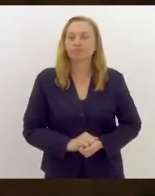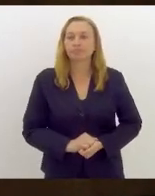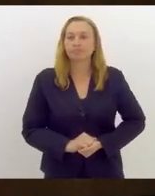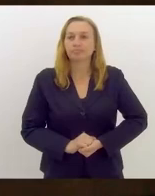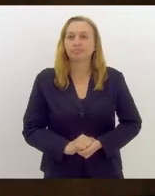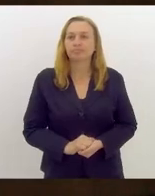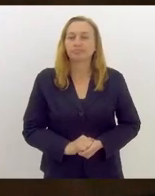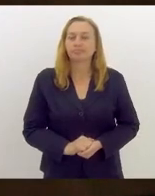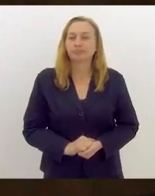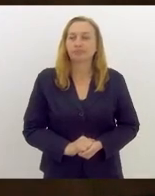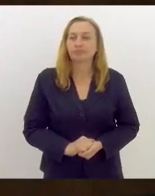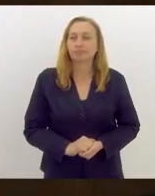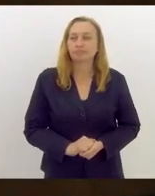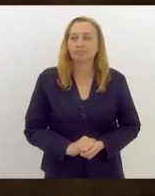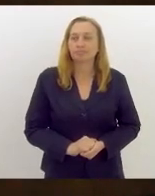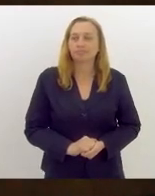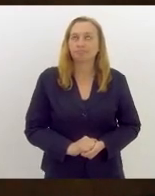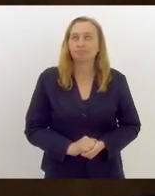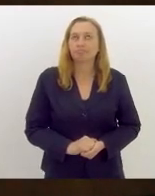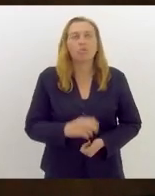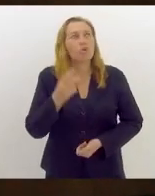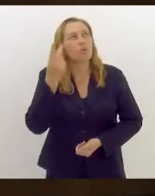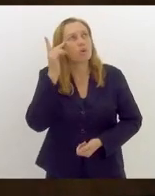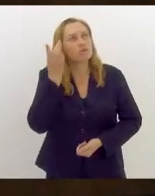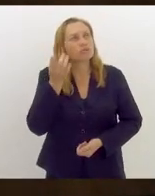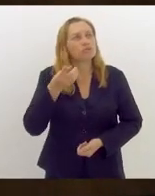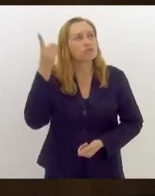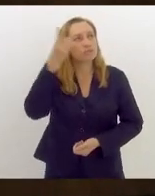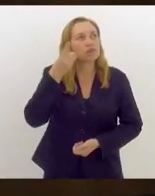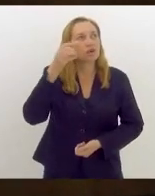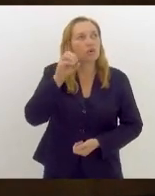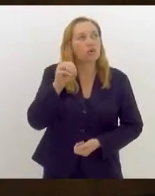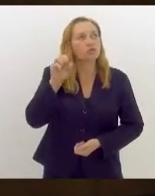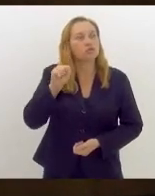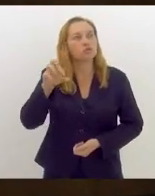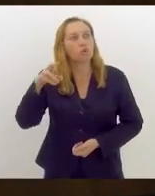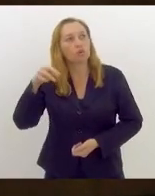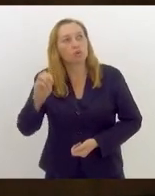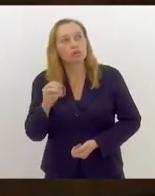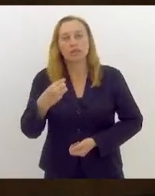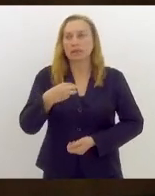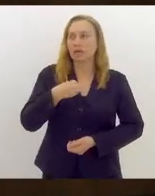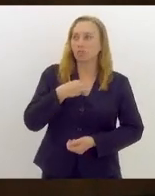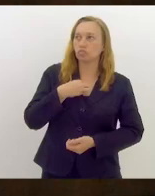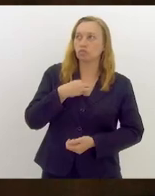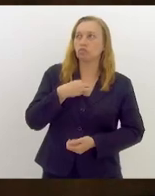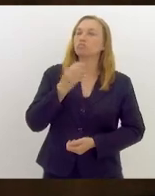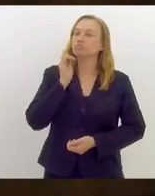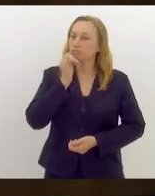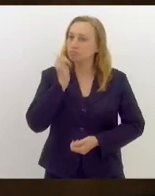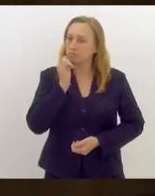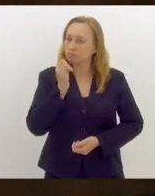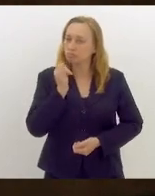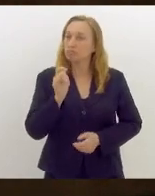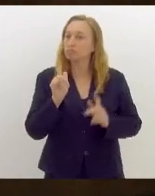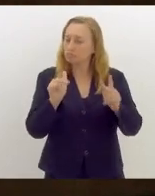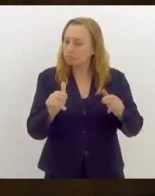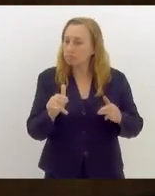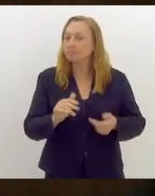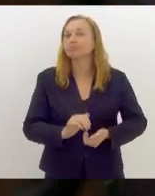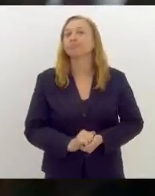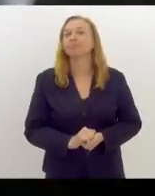o erro de memória foi o deputado Osório e eu fui relator da mesma